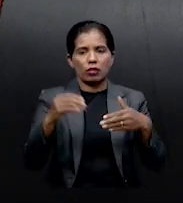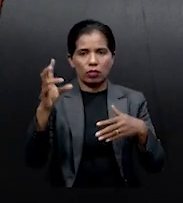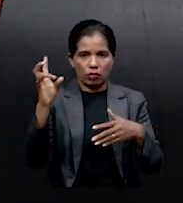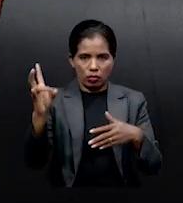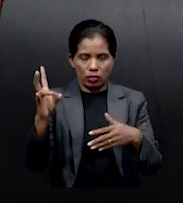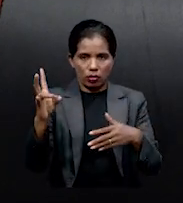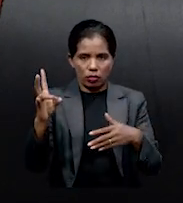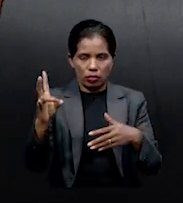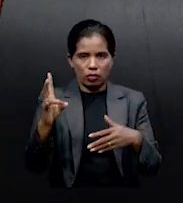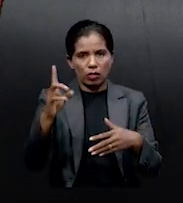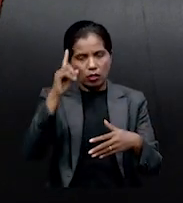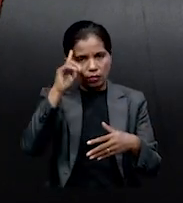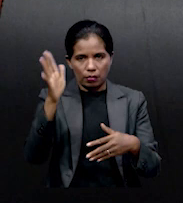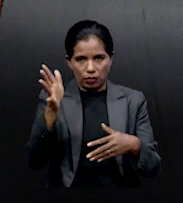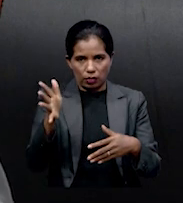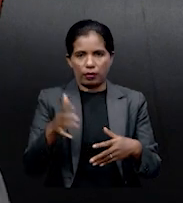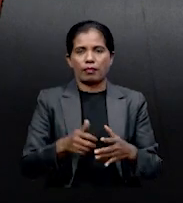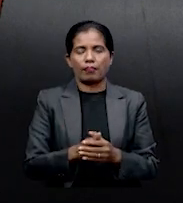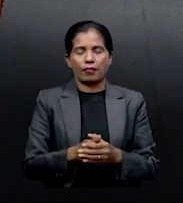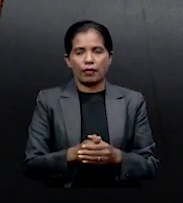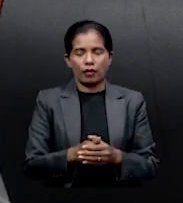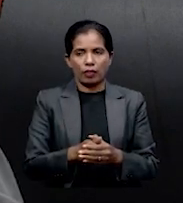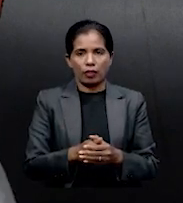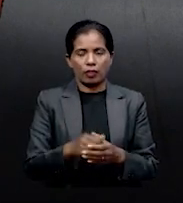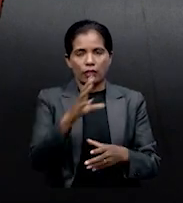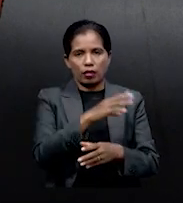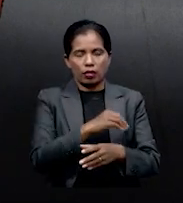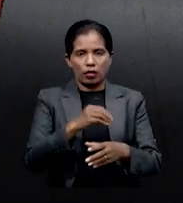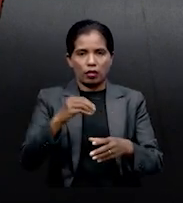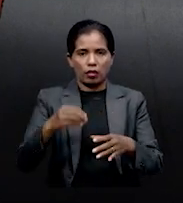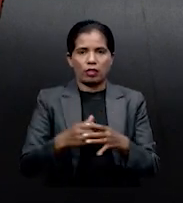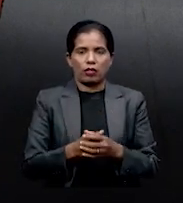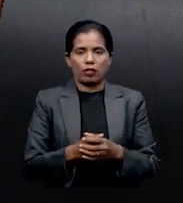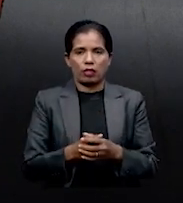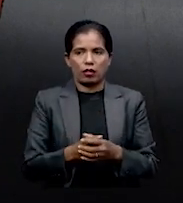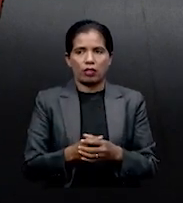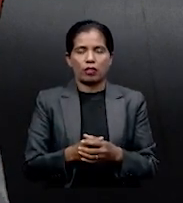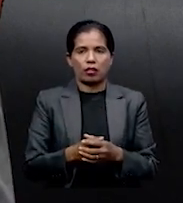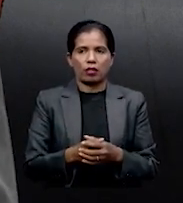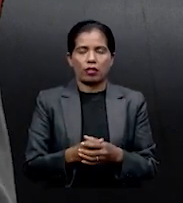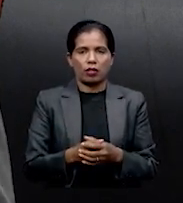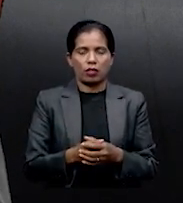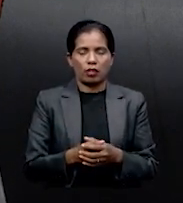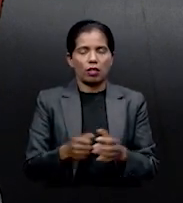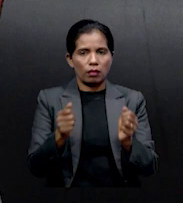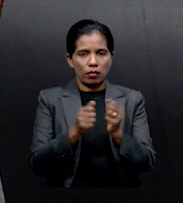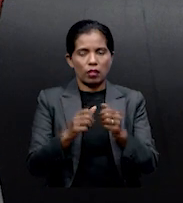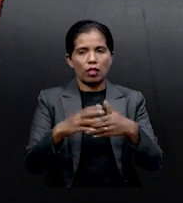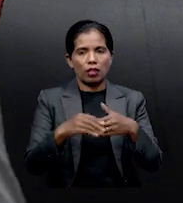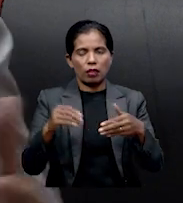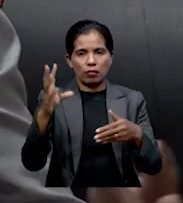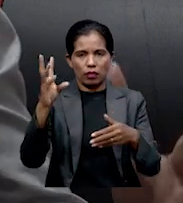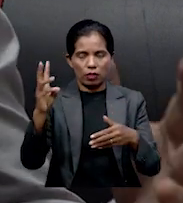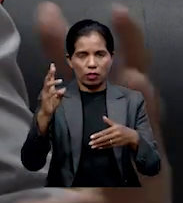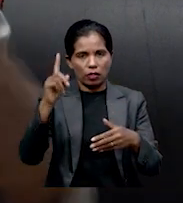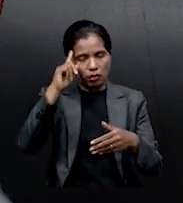tuzu $50, e nia tem até ser né hamutuk né nam com nam $50, mas